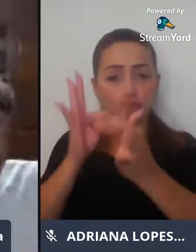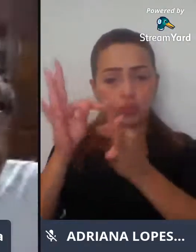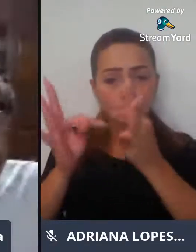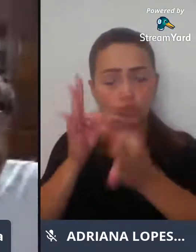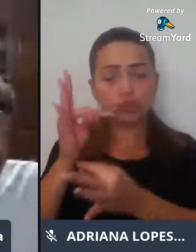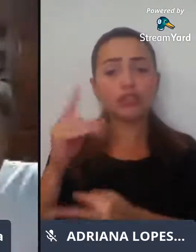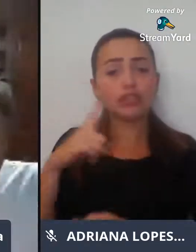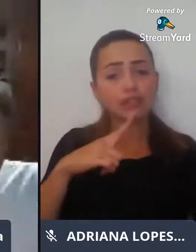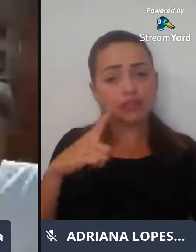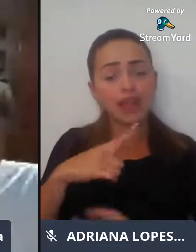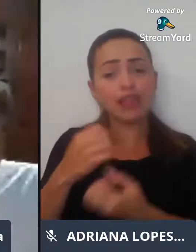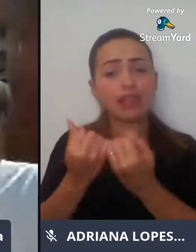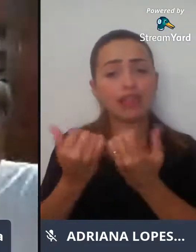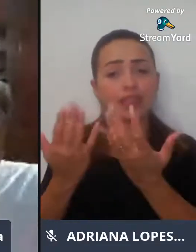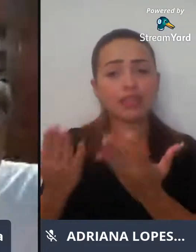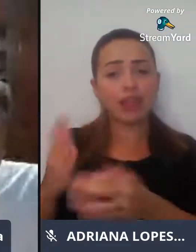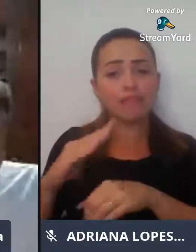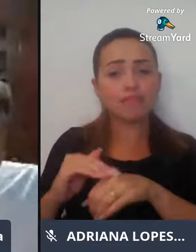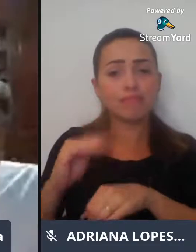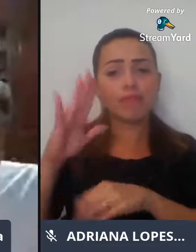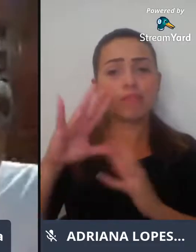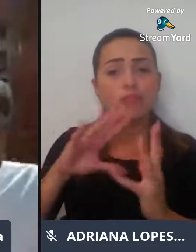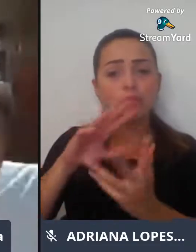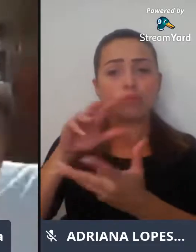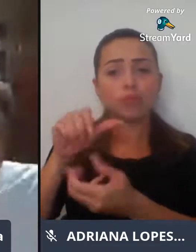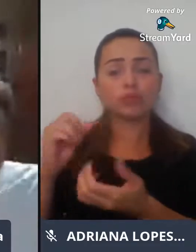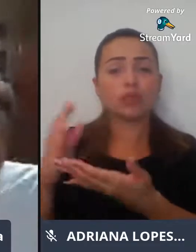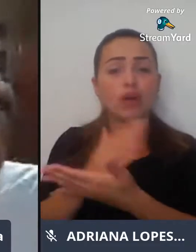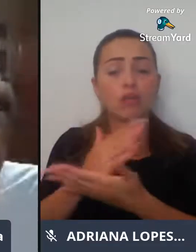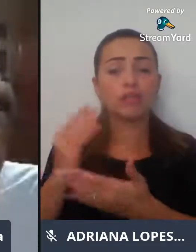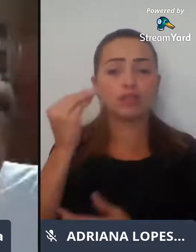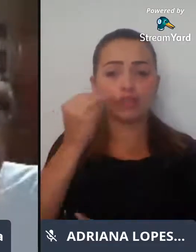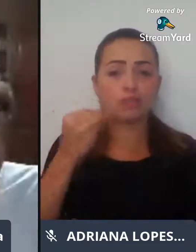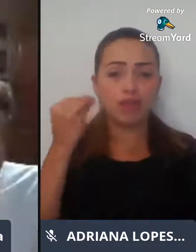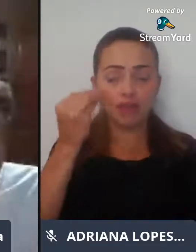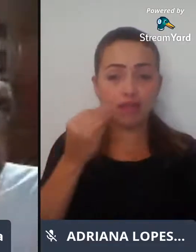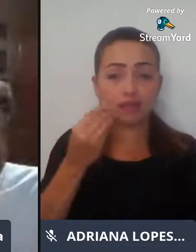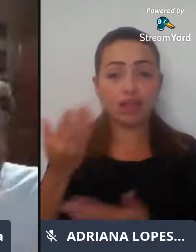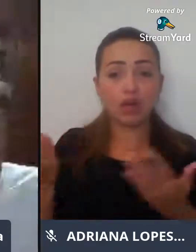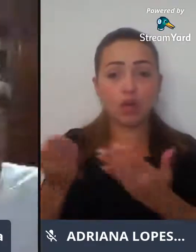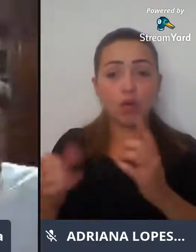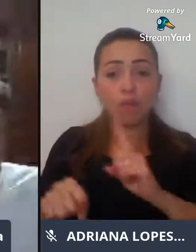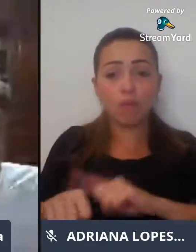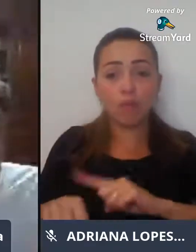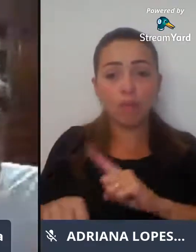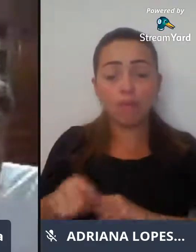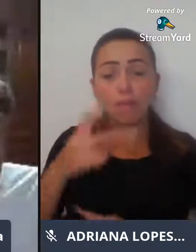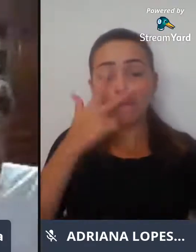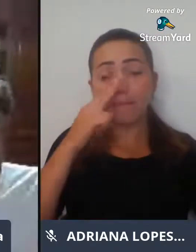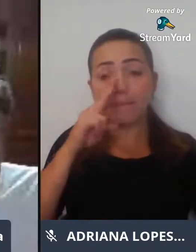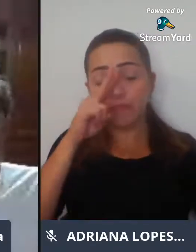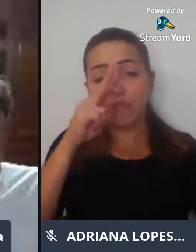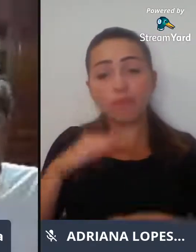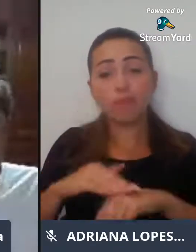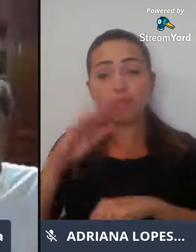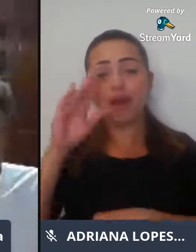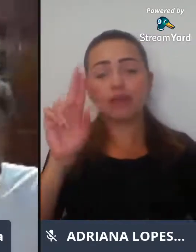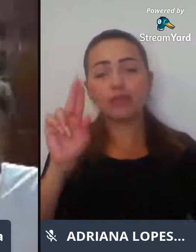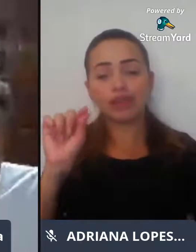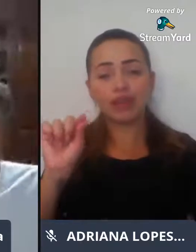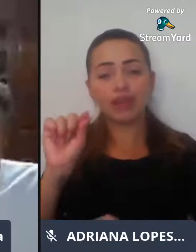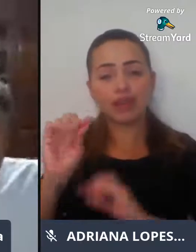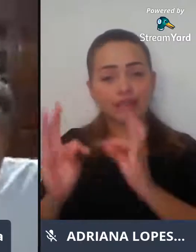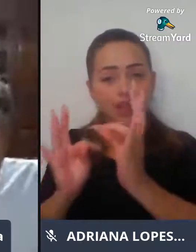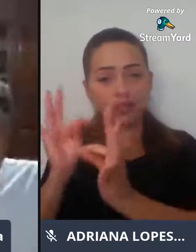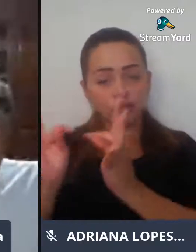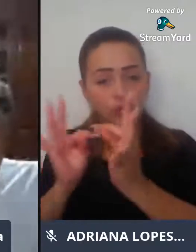estar oferecendo mais bem para o mundo alguma experiência com isso. Nesse momento que a intensificação da presença das tecnologias